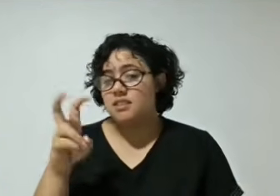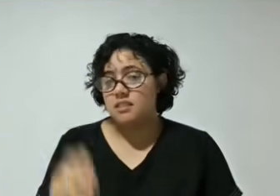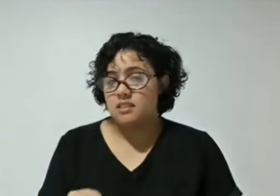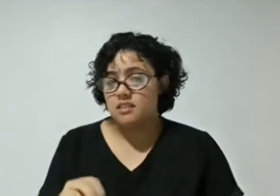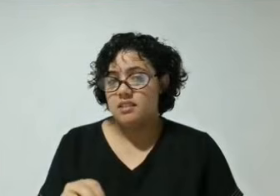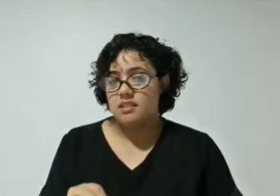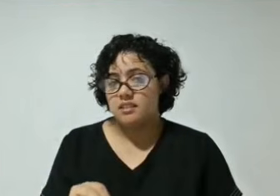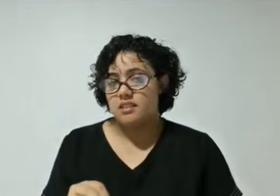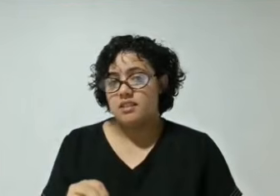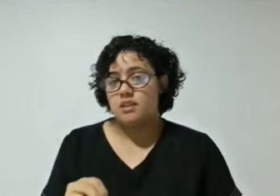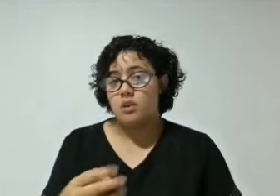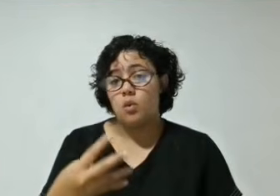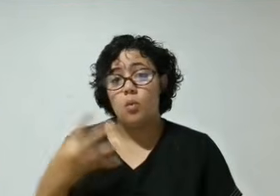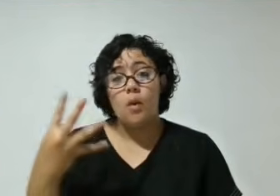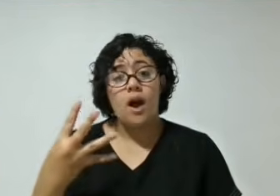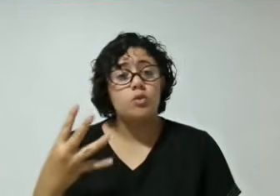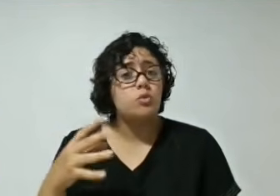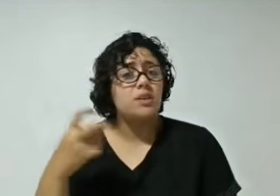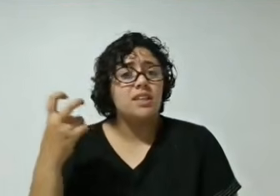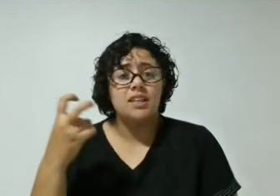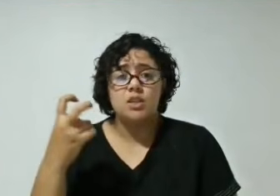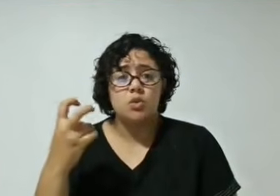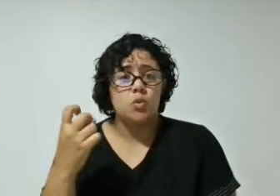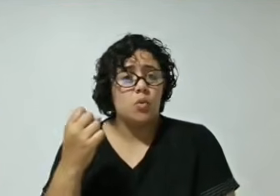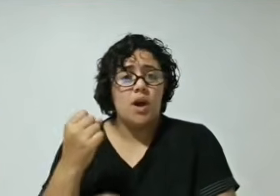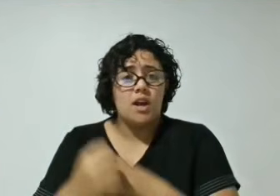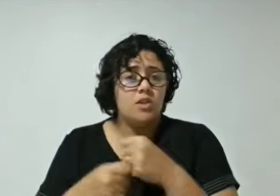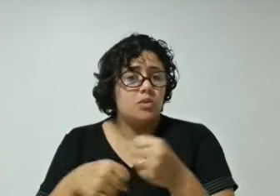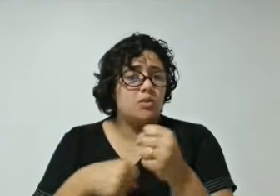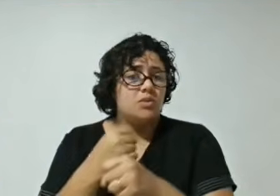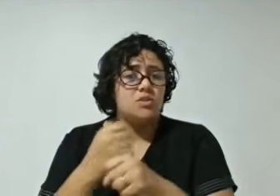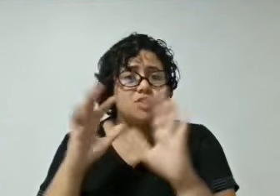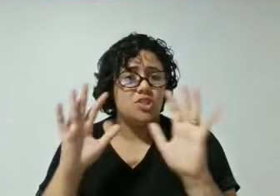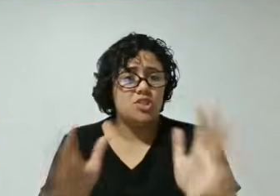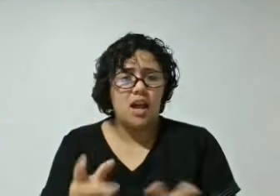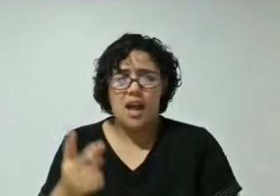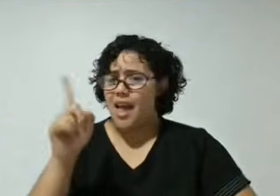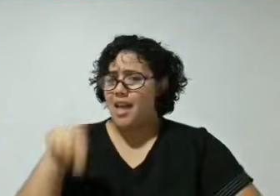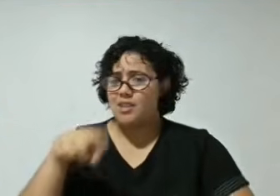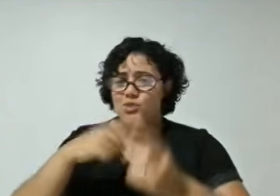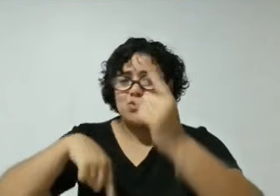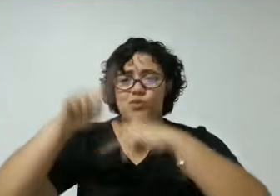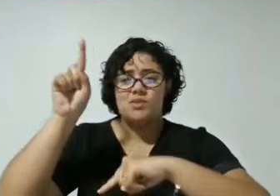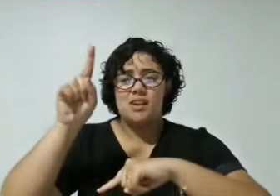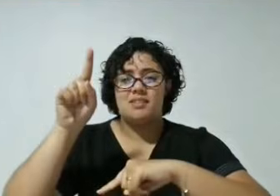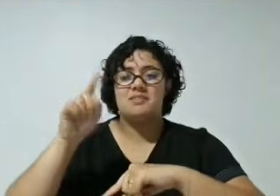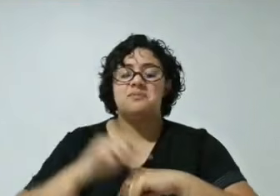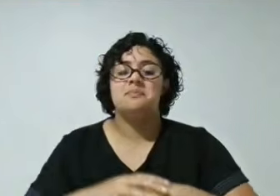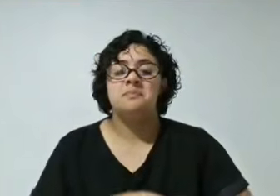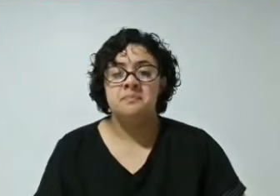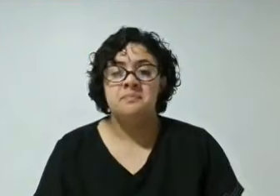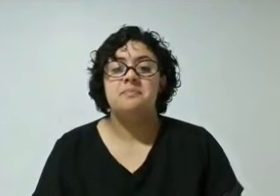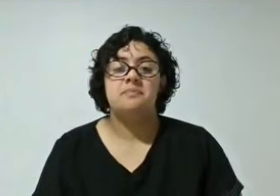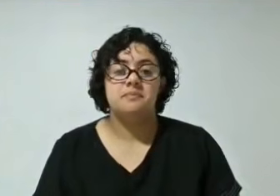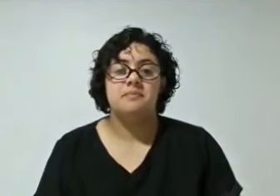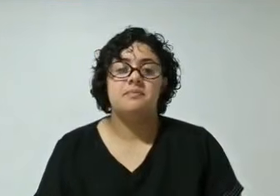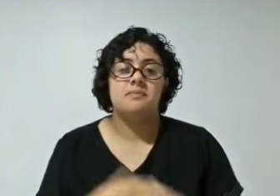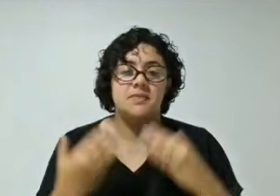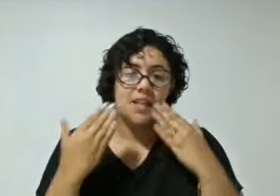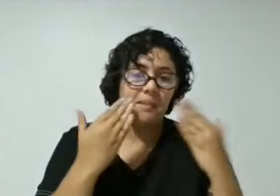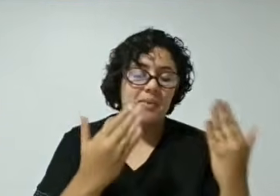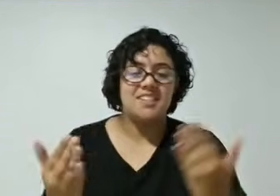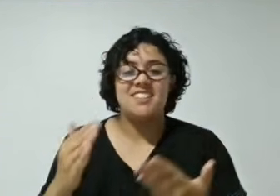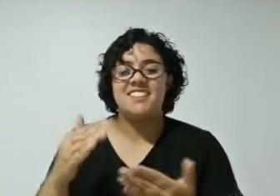ou 5º ano, e a turma é um sucesso, a oficina é um sucesso. Bacana. Elas já se apresentaram pela cidade e